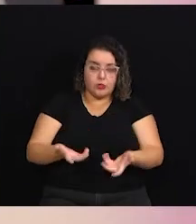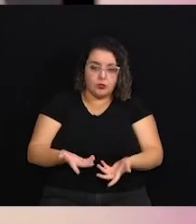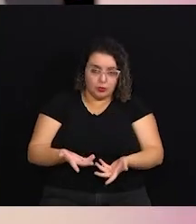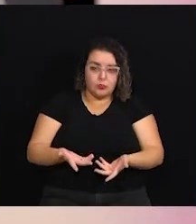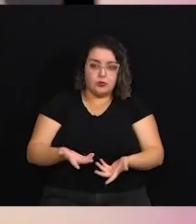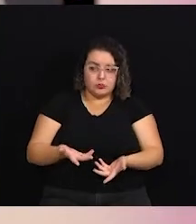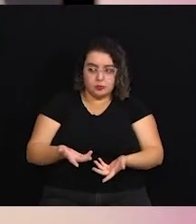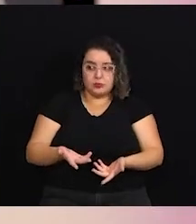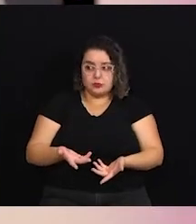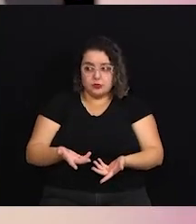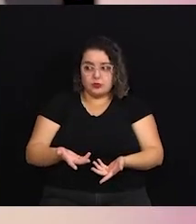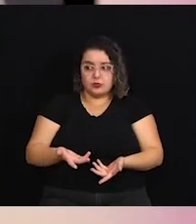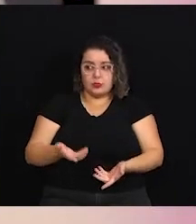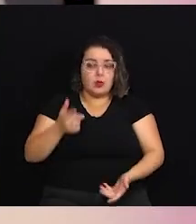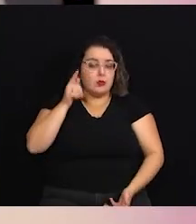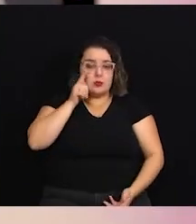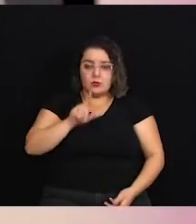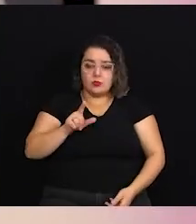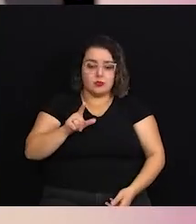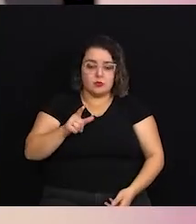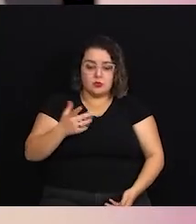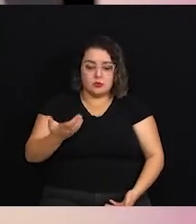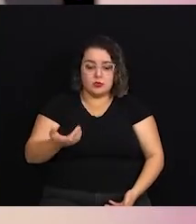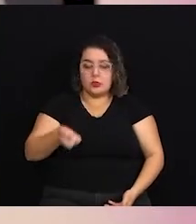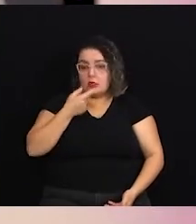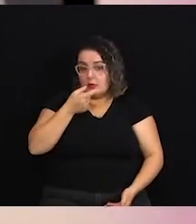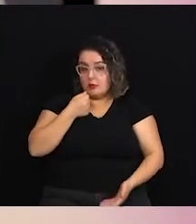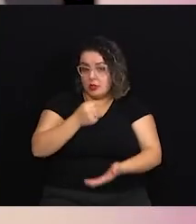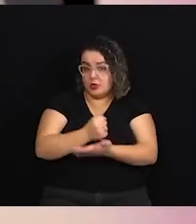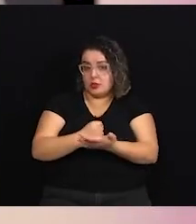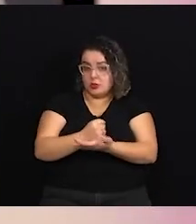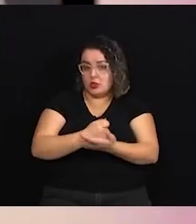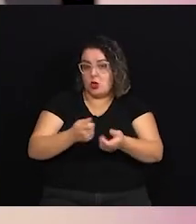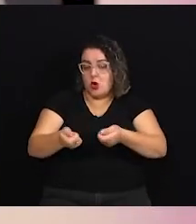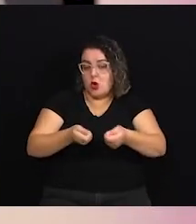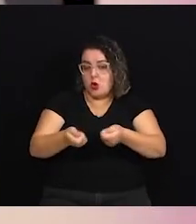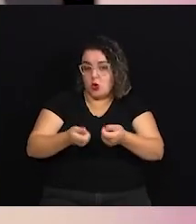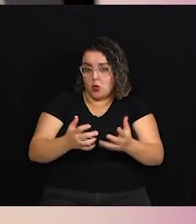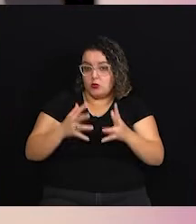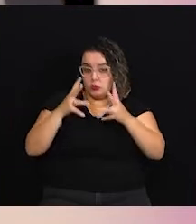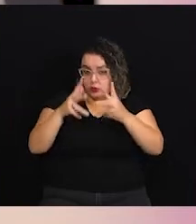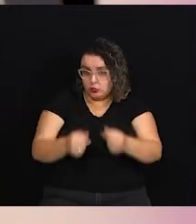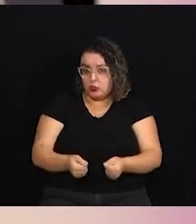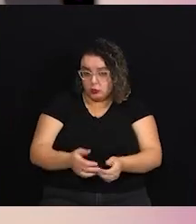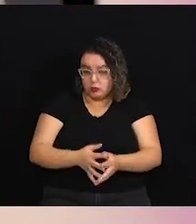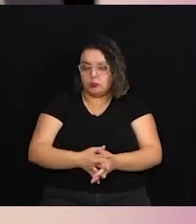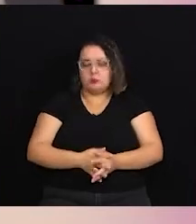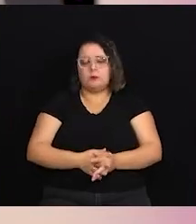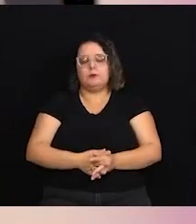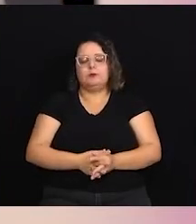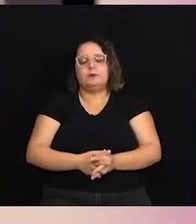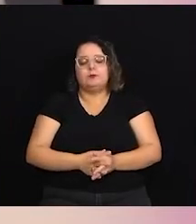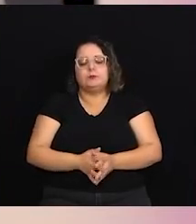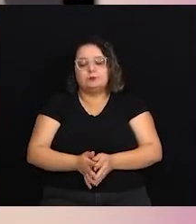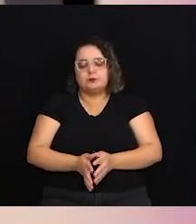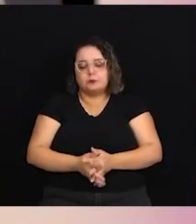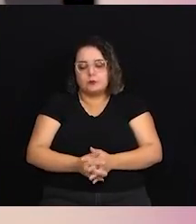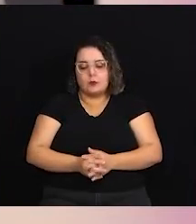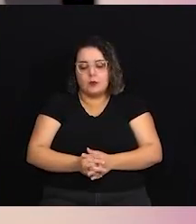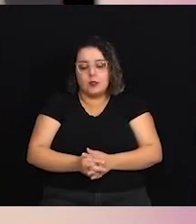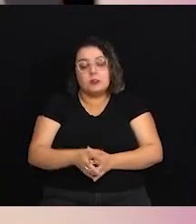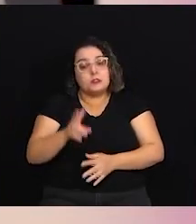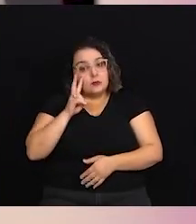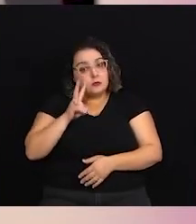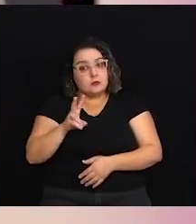né como o nome já fala a gente não consegue através da medicação Controlar na totalidade tá então